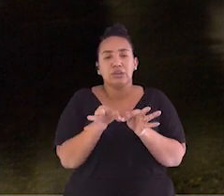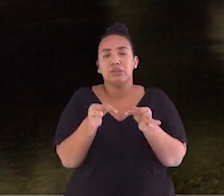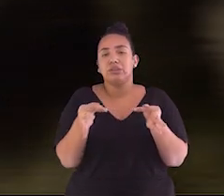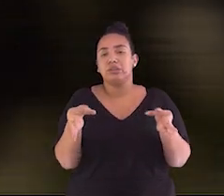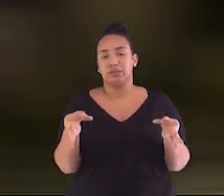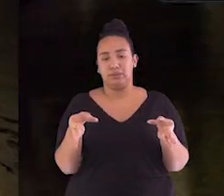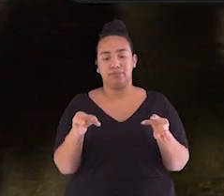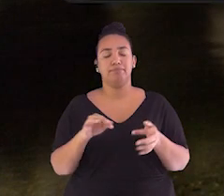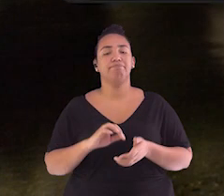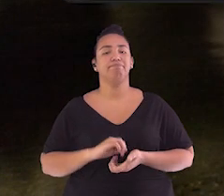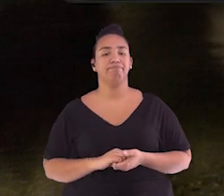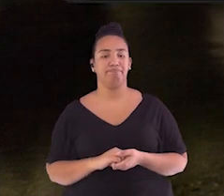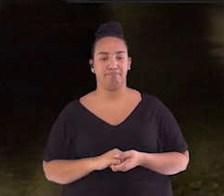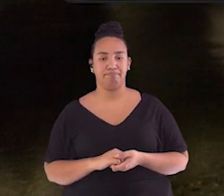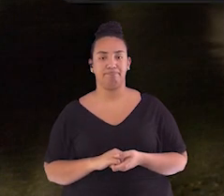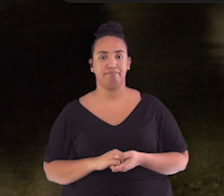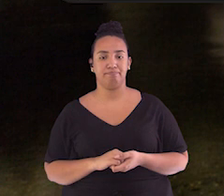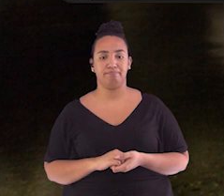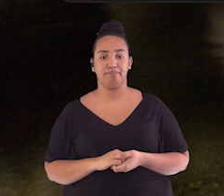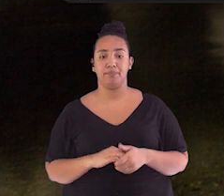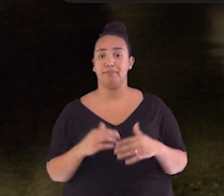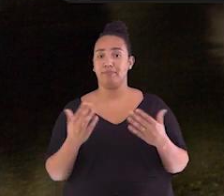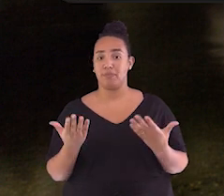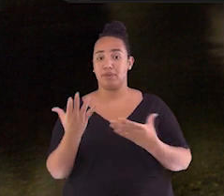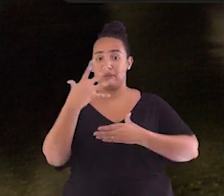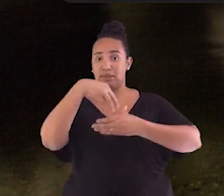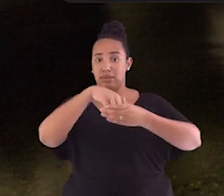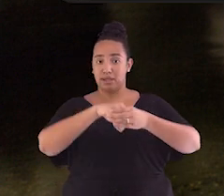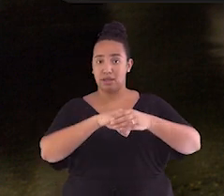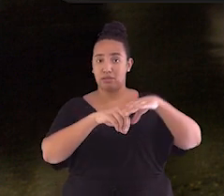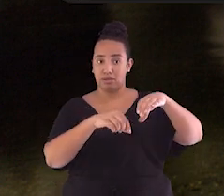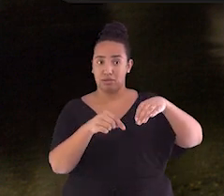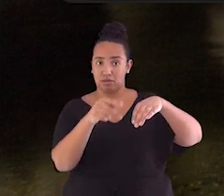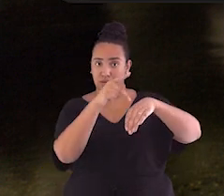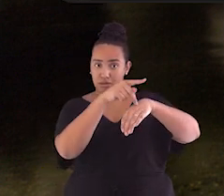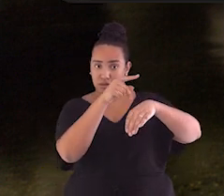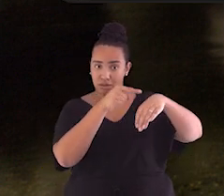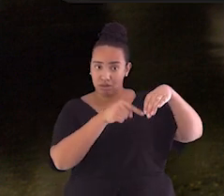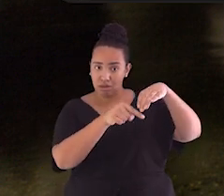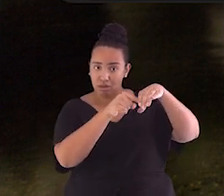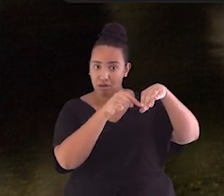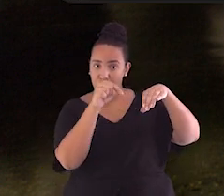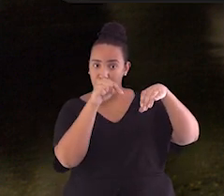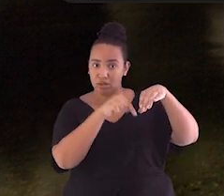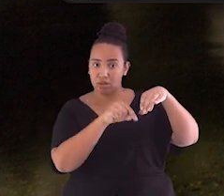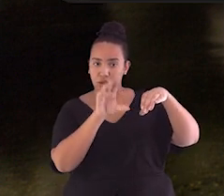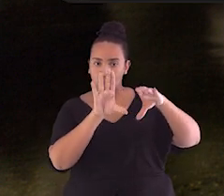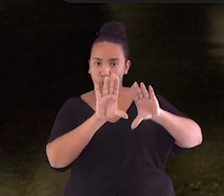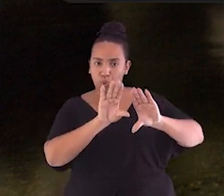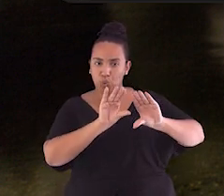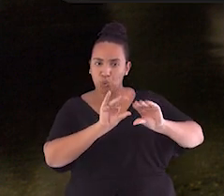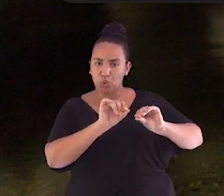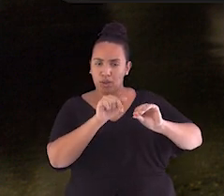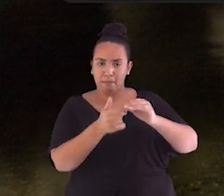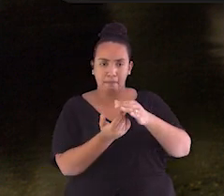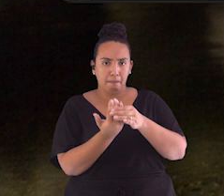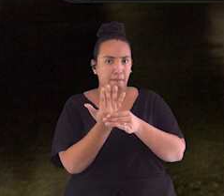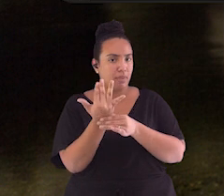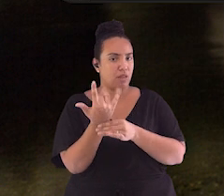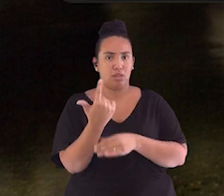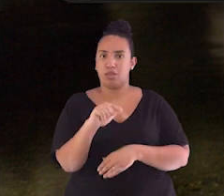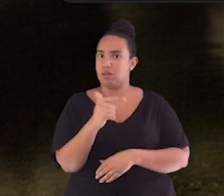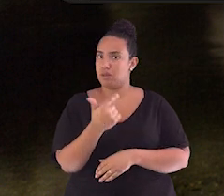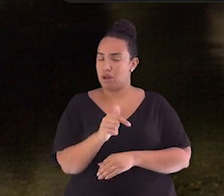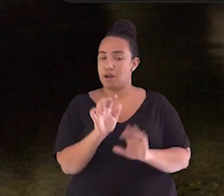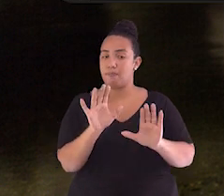formação. Em seu interior, encontra-se um ambiente escuro e que não crescem plantas, mas você